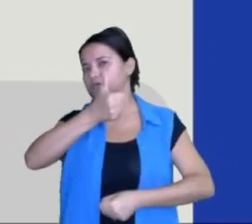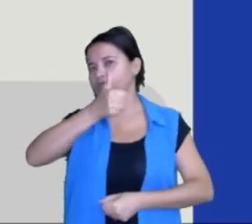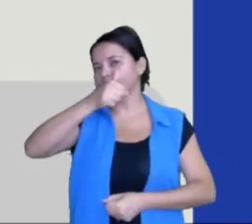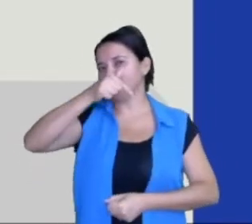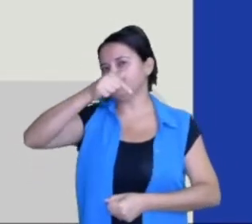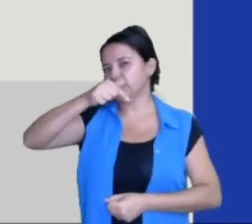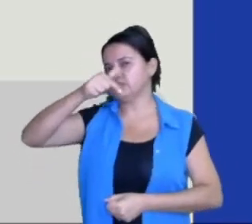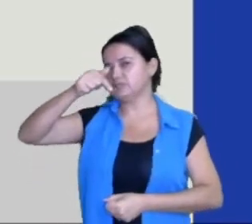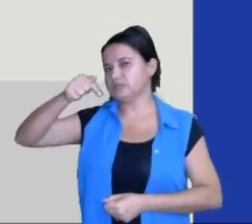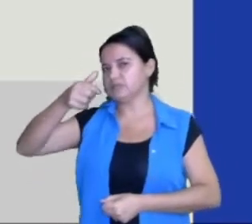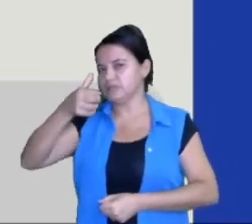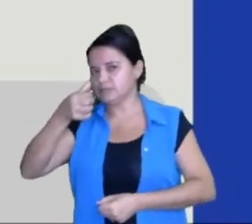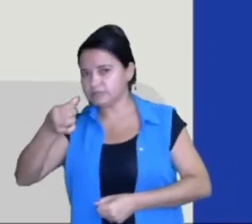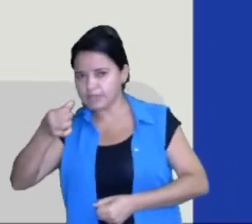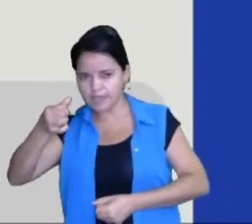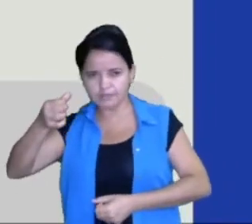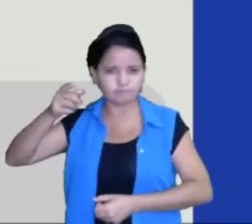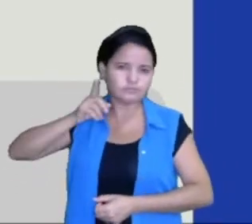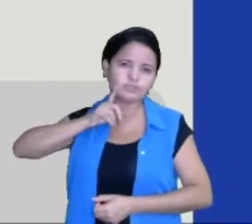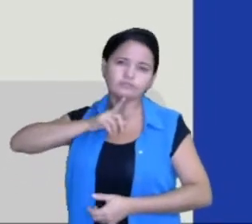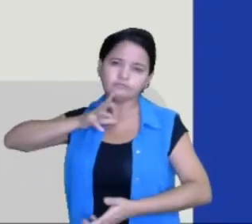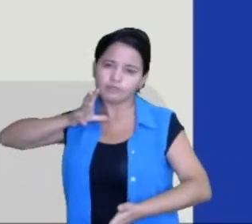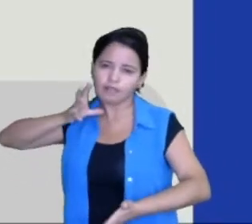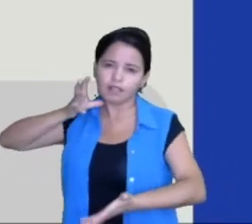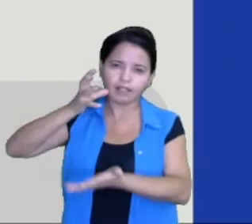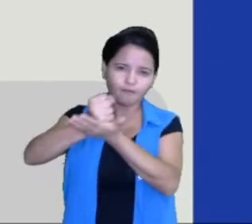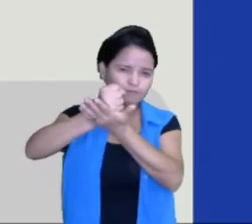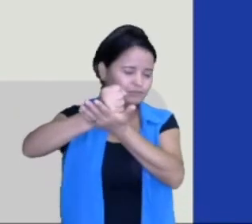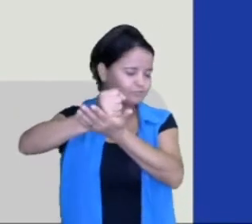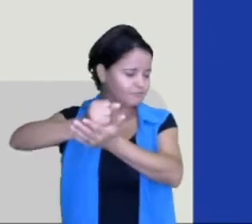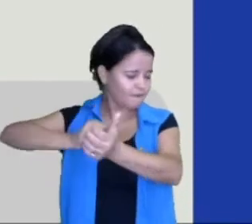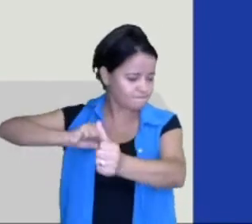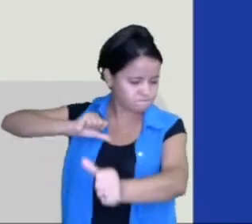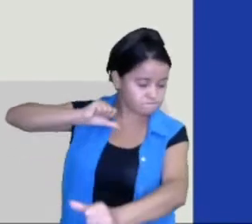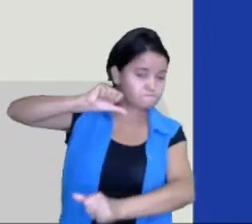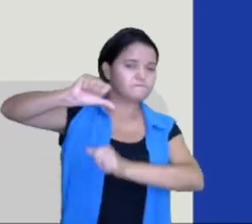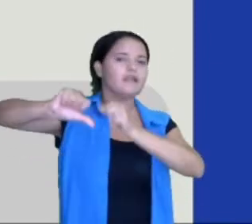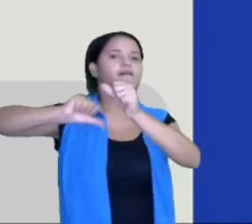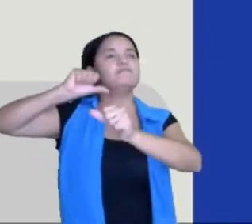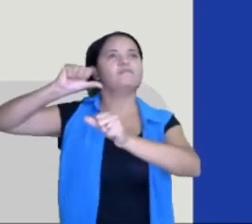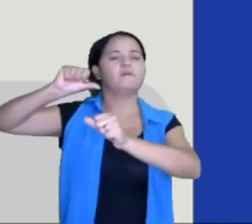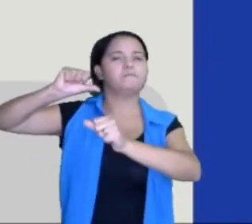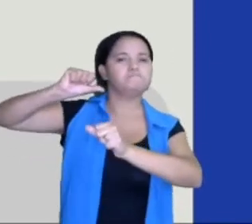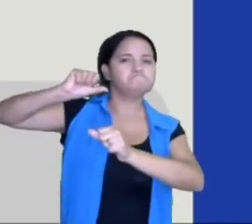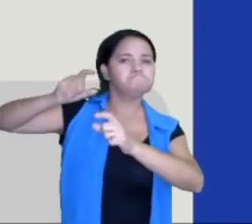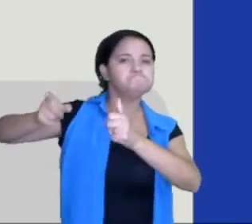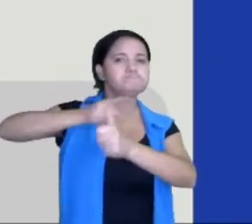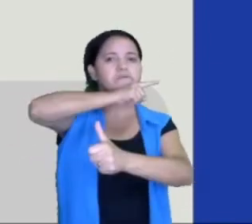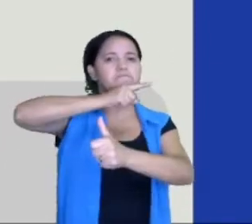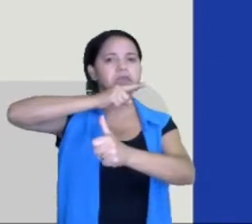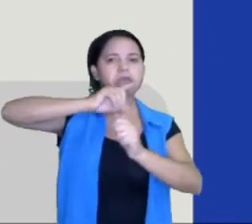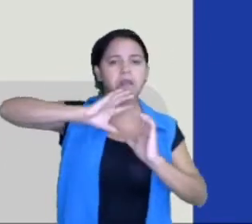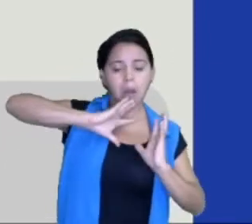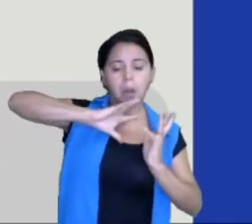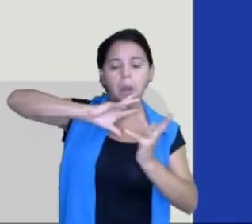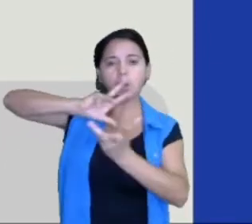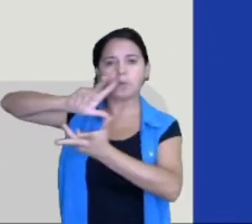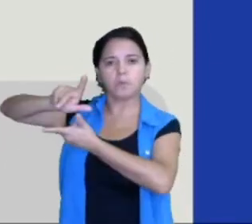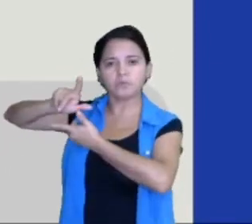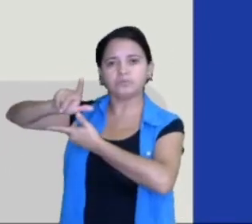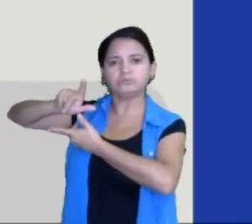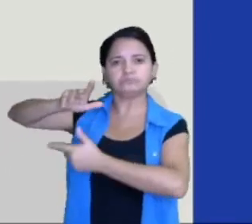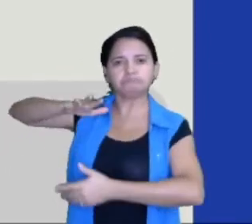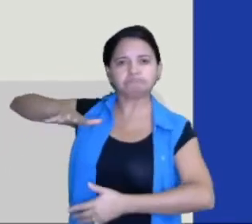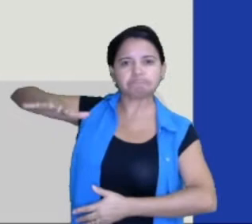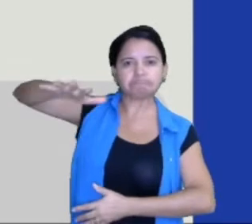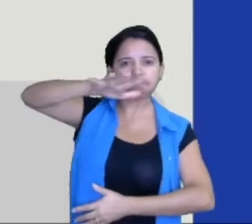1776. Com essa conquista, os Estados Unidos transformaram-se na primeira nação do continente americano a ter a